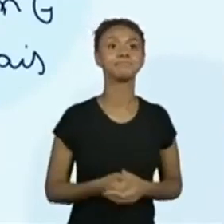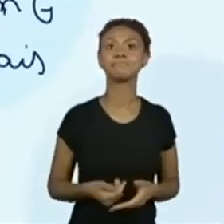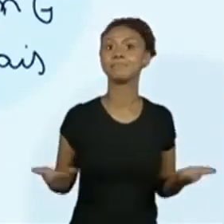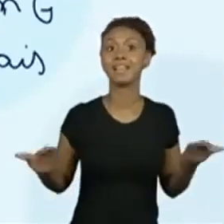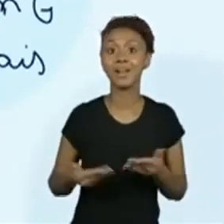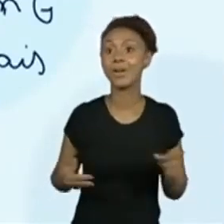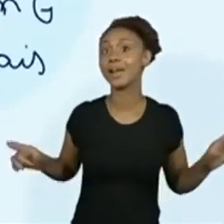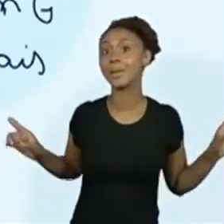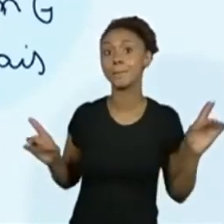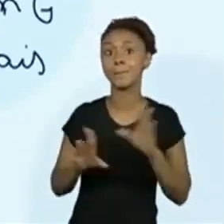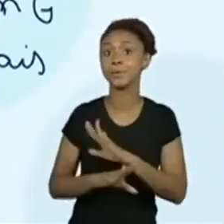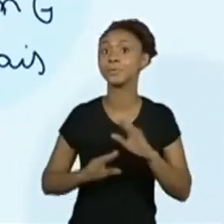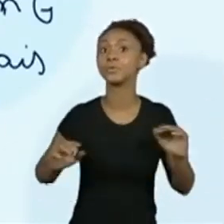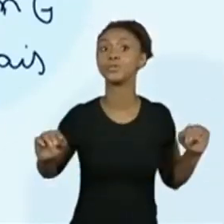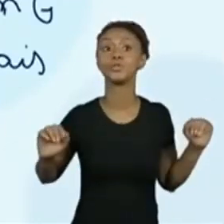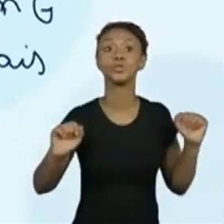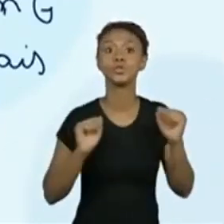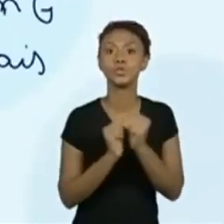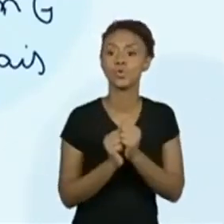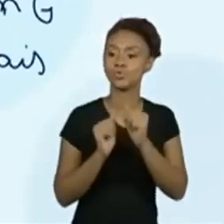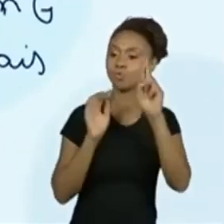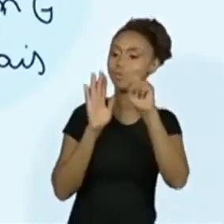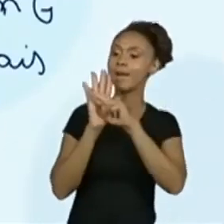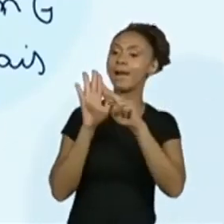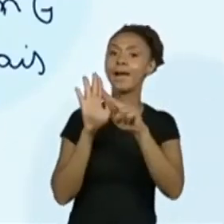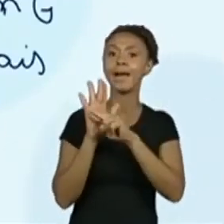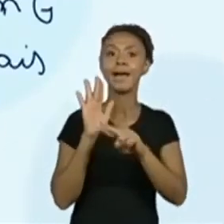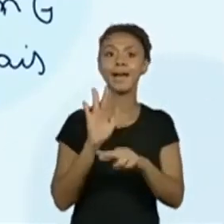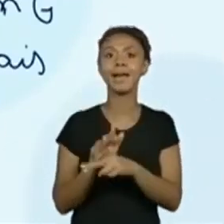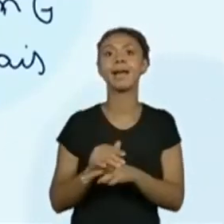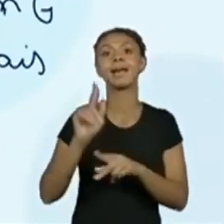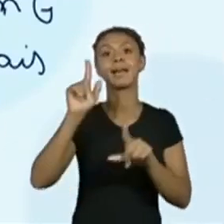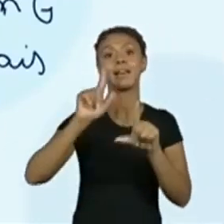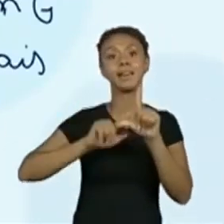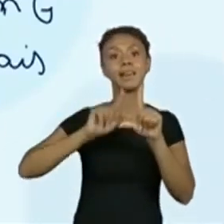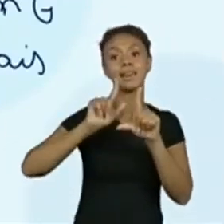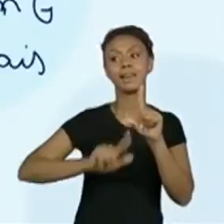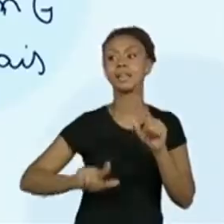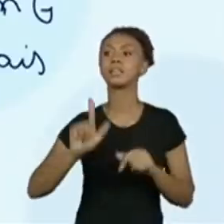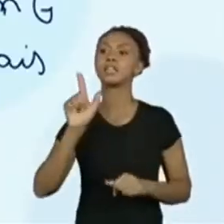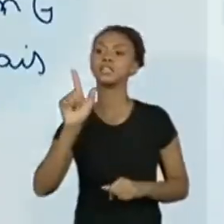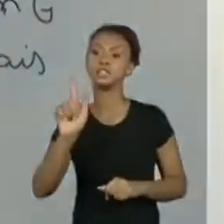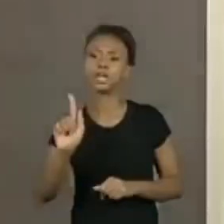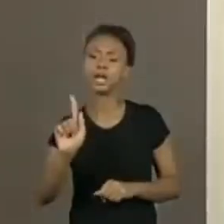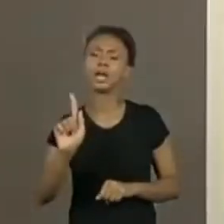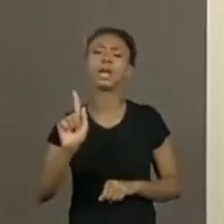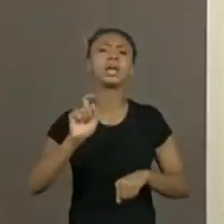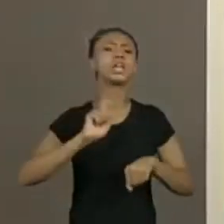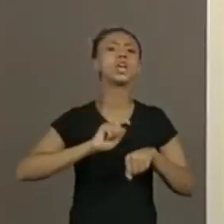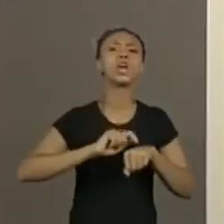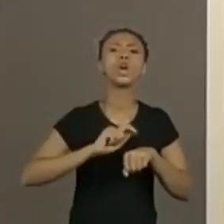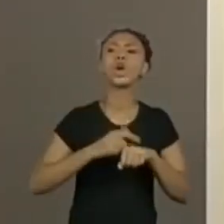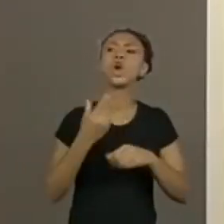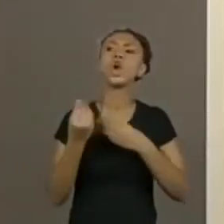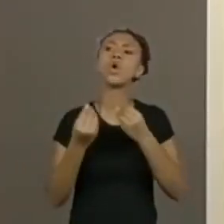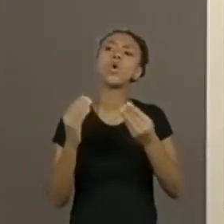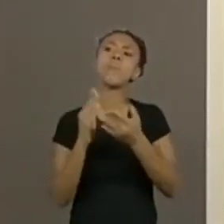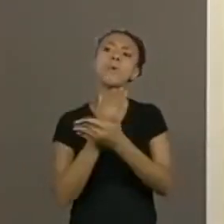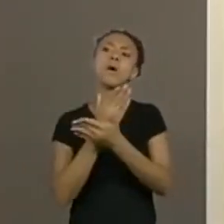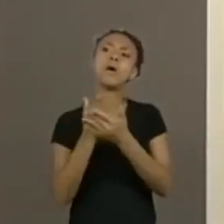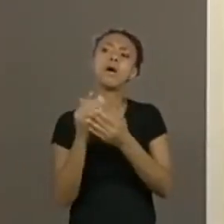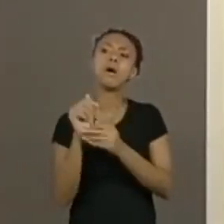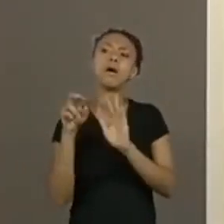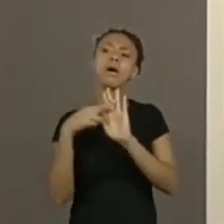construímos juntos uma regra para o uso, né? Para a gente perceber o som da letra G nas